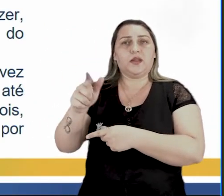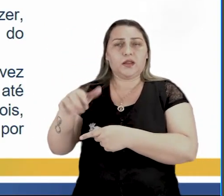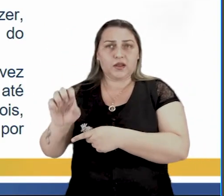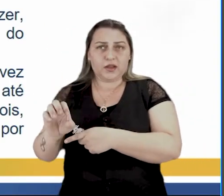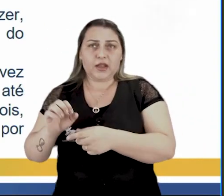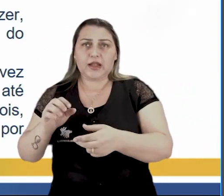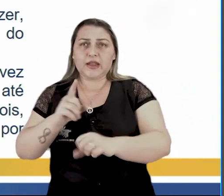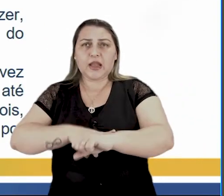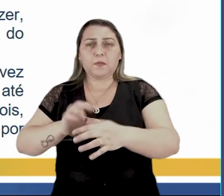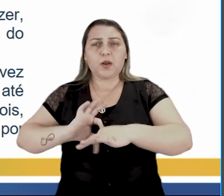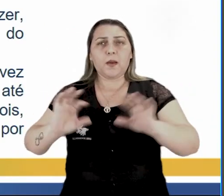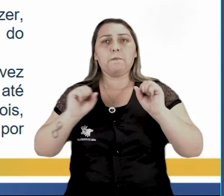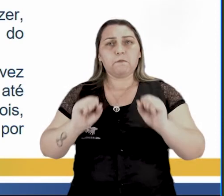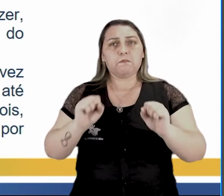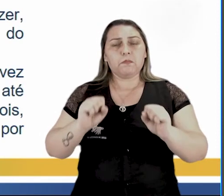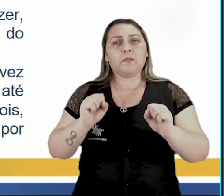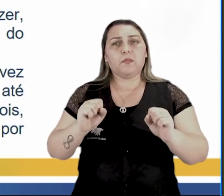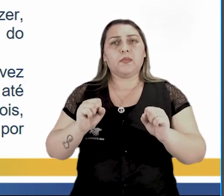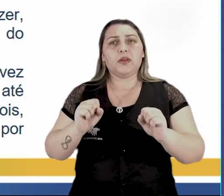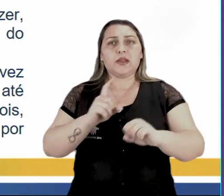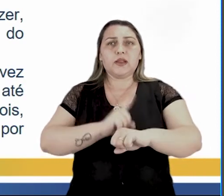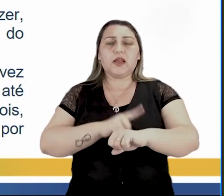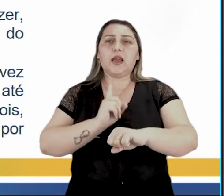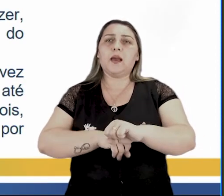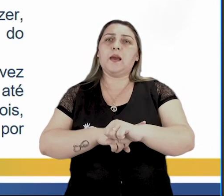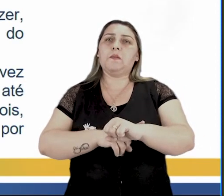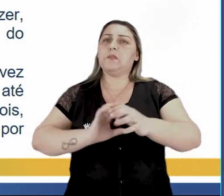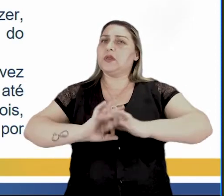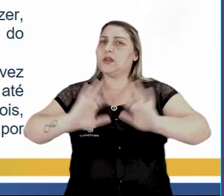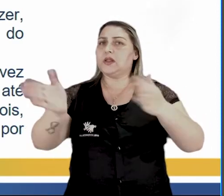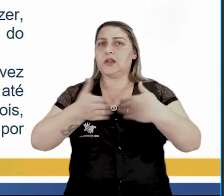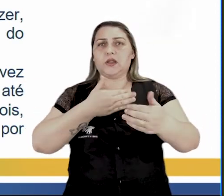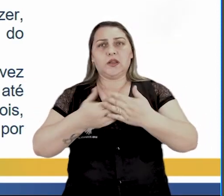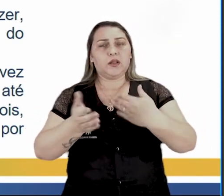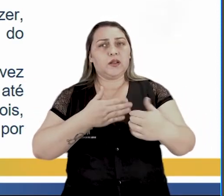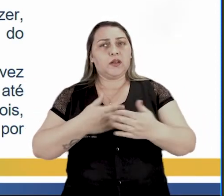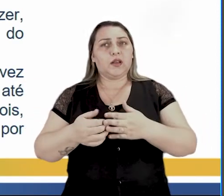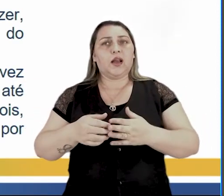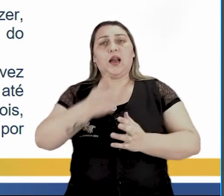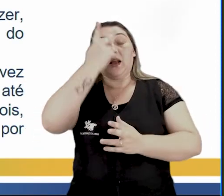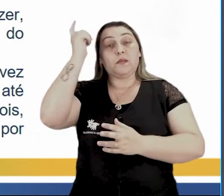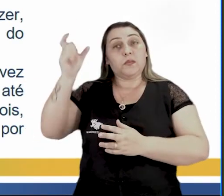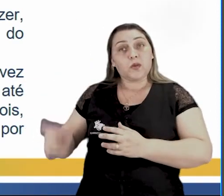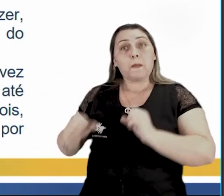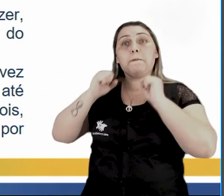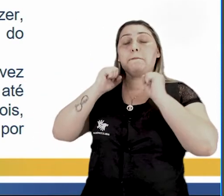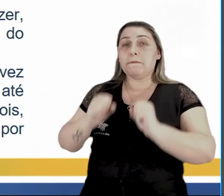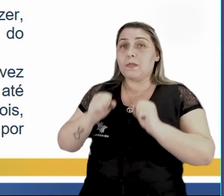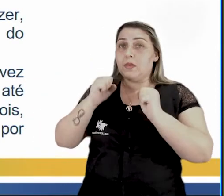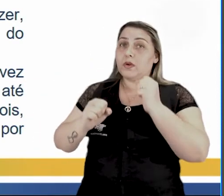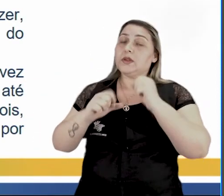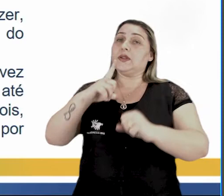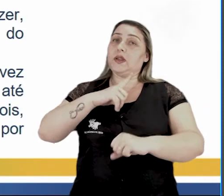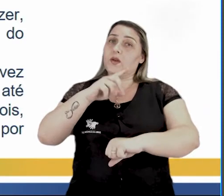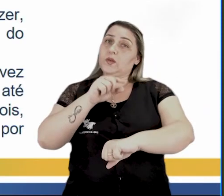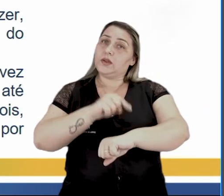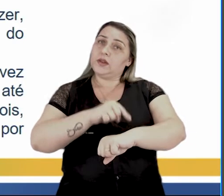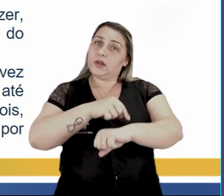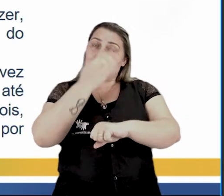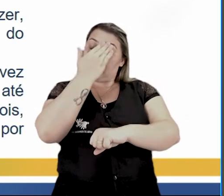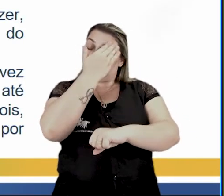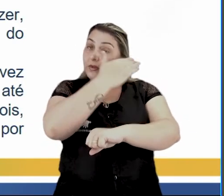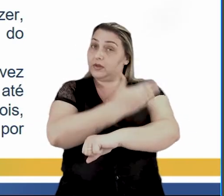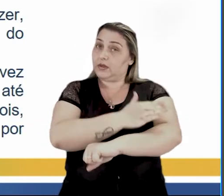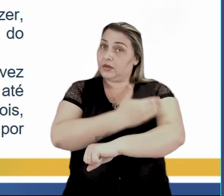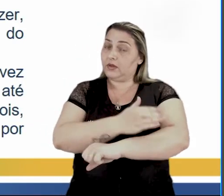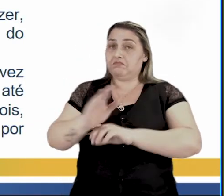tempo livre podem ser considerados tempos interdependentes, uma vez que os indivíduos podem, nesse tempo, exercitar